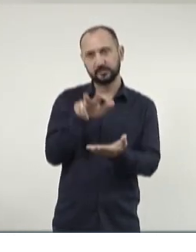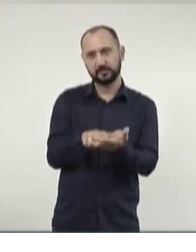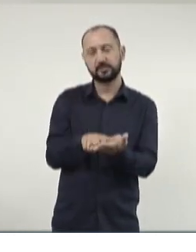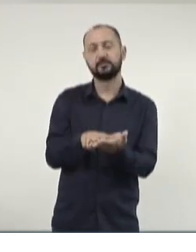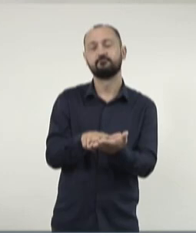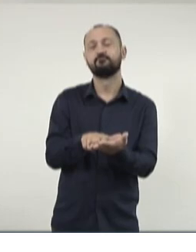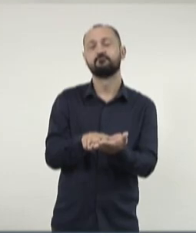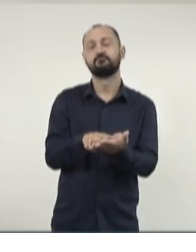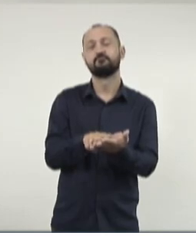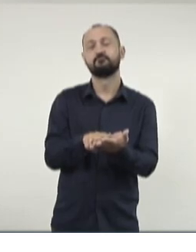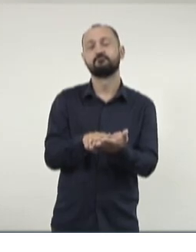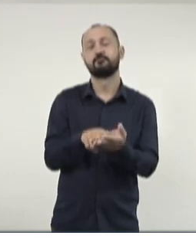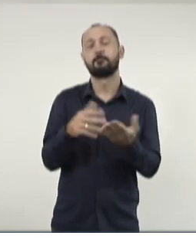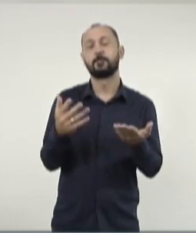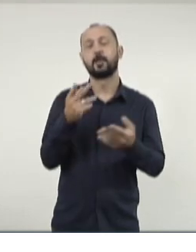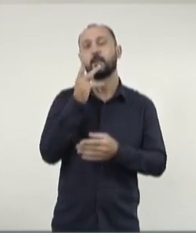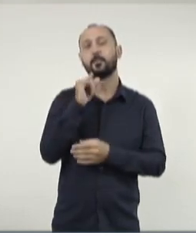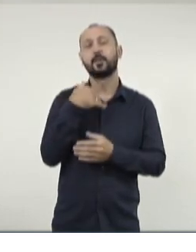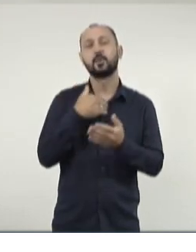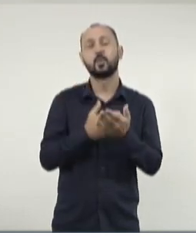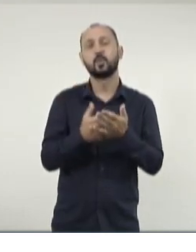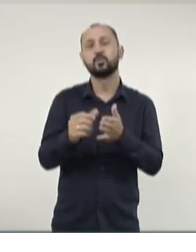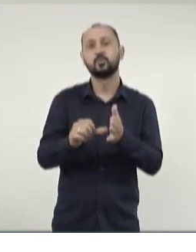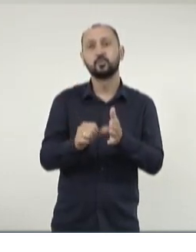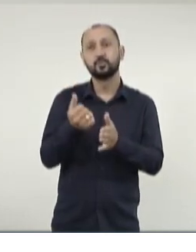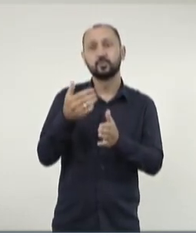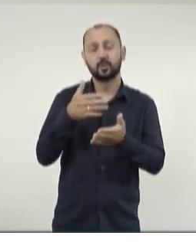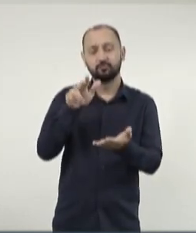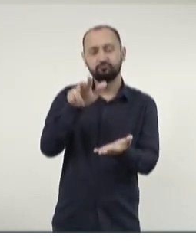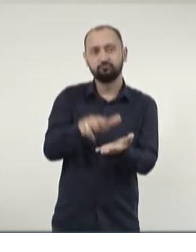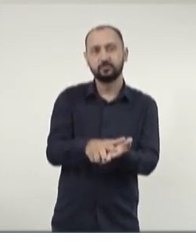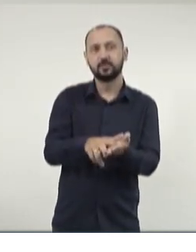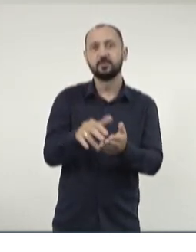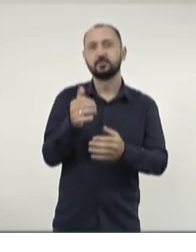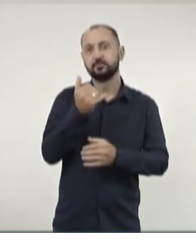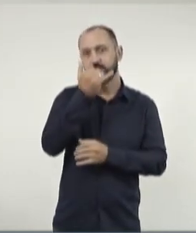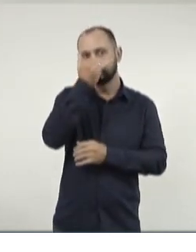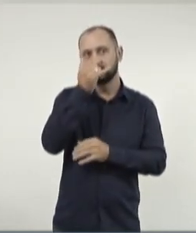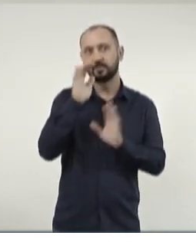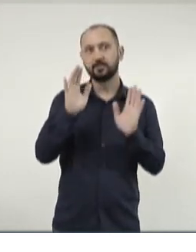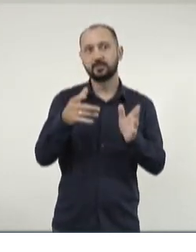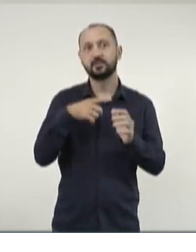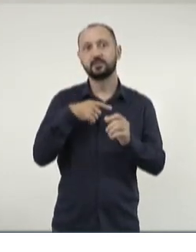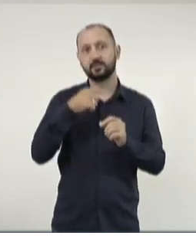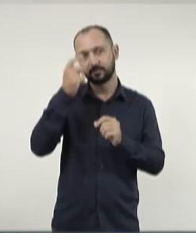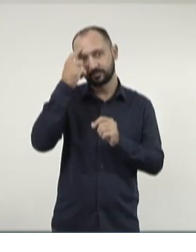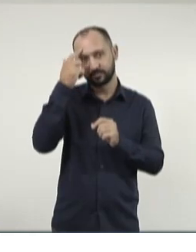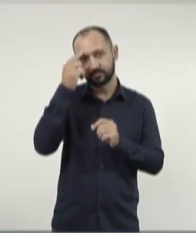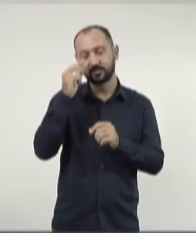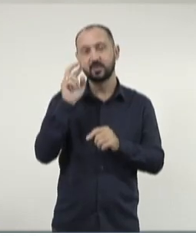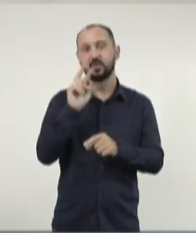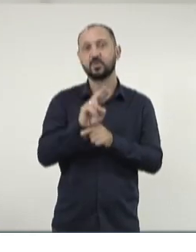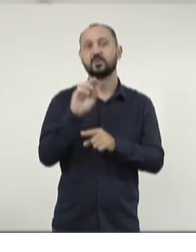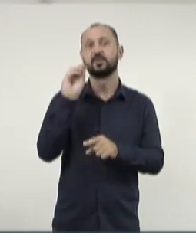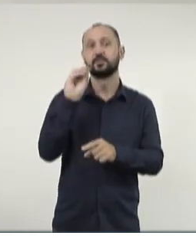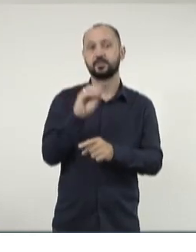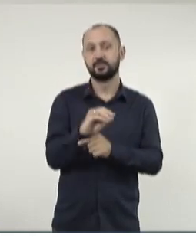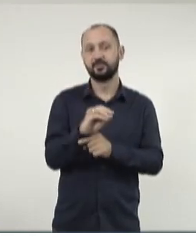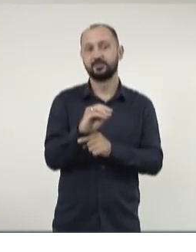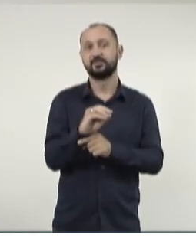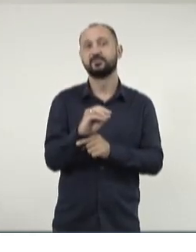internados. E o meu pai, desde o dia da internação, infelizmente, ele já tinha que ser considerado como um cuidado